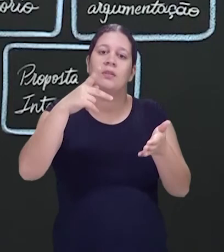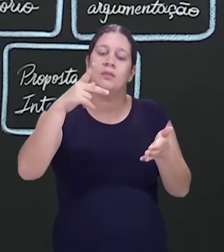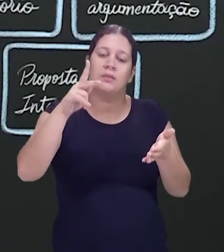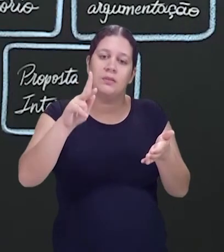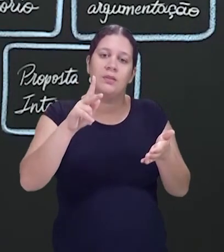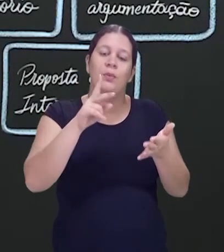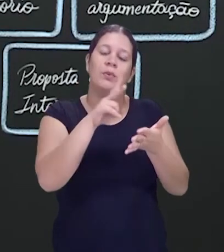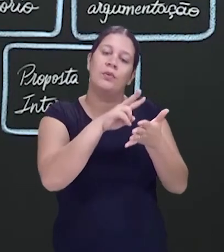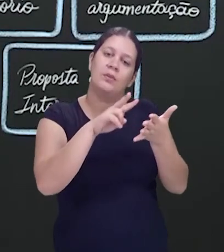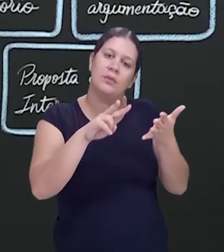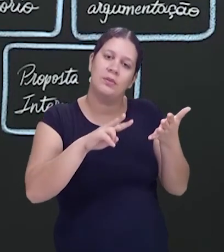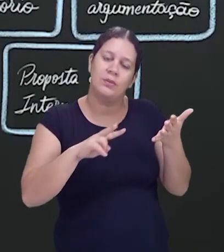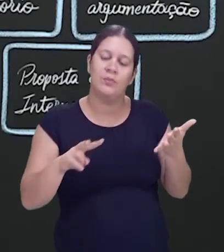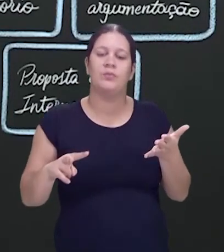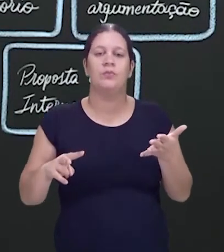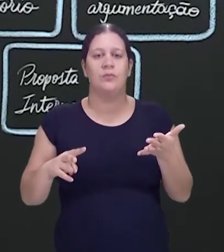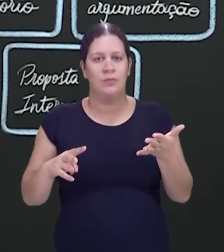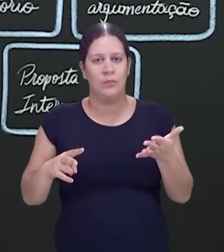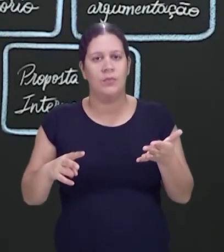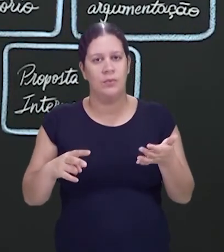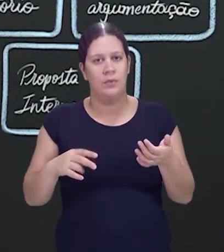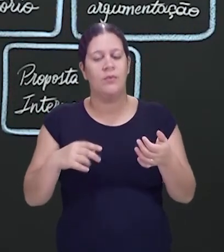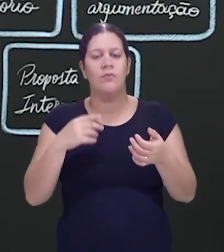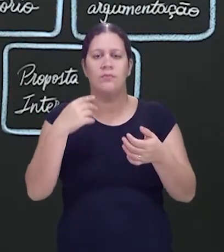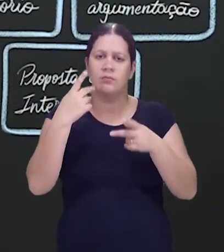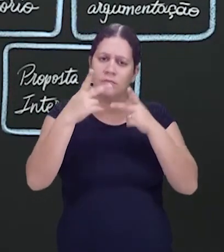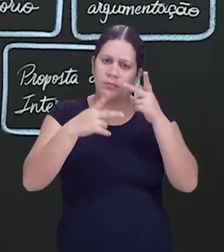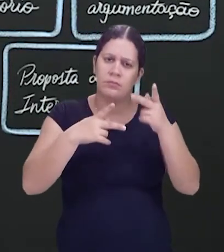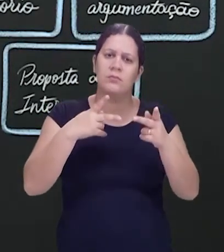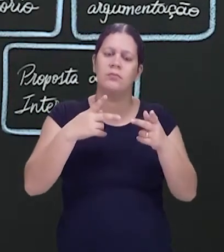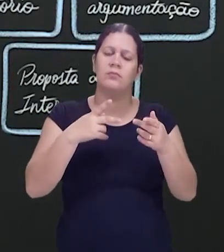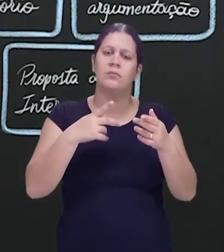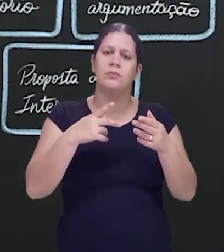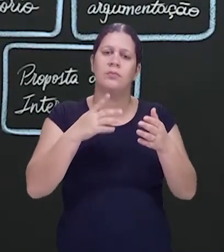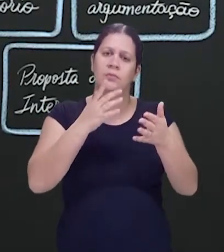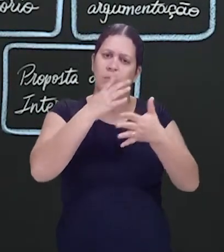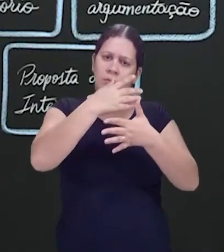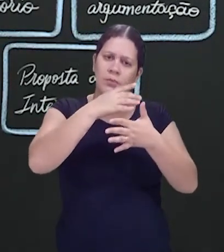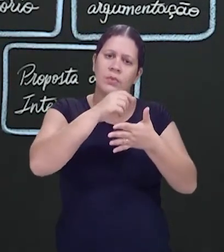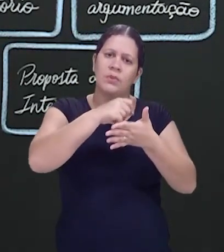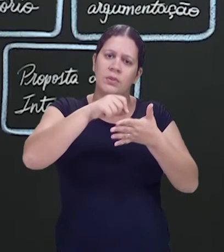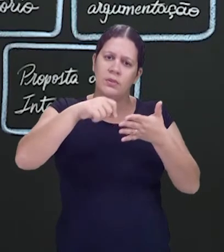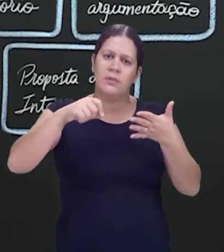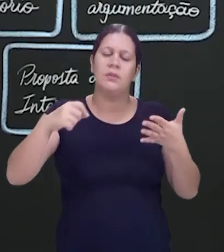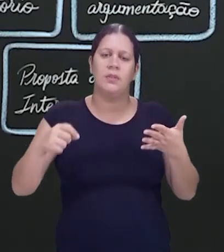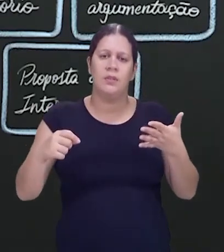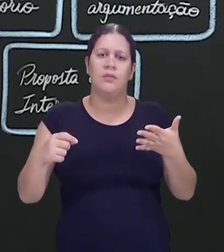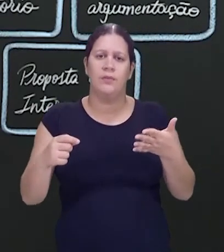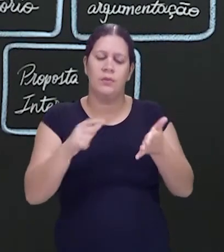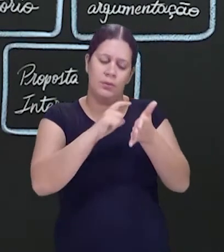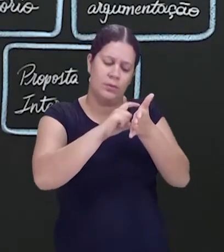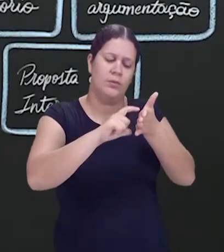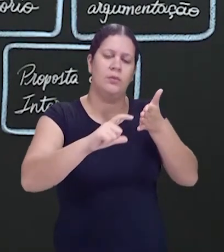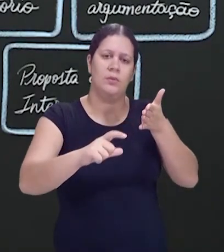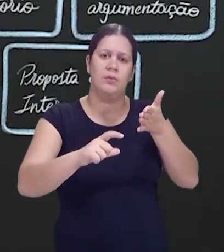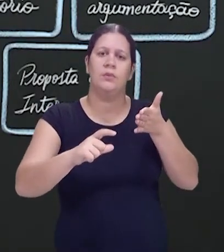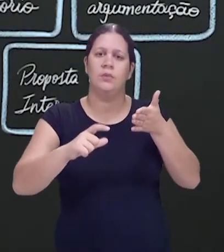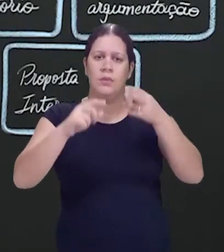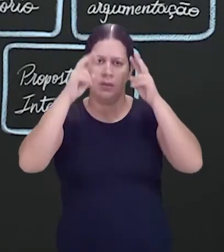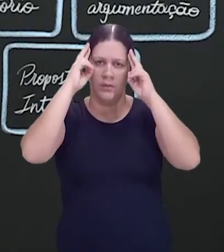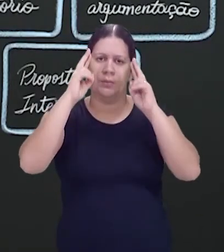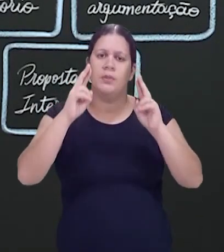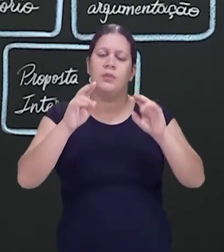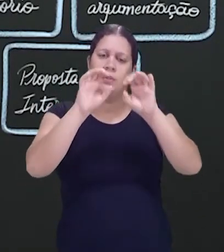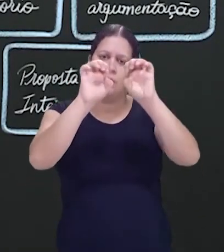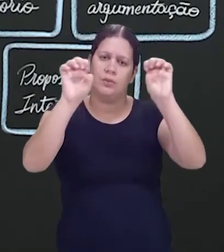seu leitor. Seja muito sucinto, seja muito direto na introdução e deixe para aprofundar nos parágrafos seguintes. Respeitando